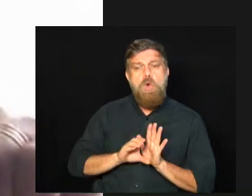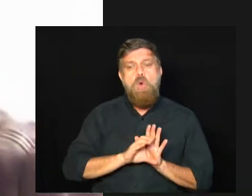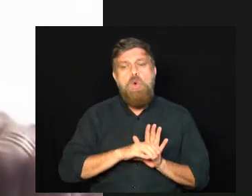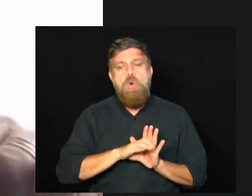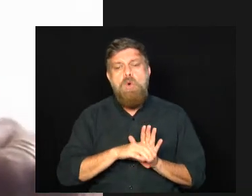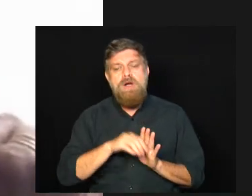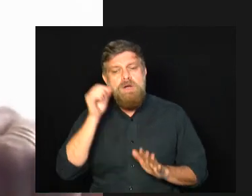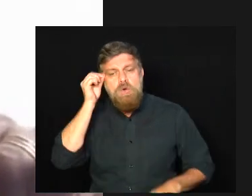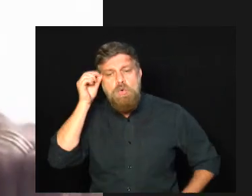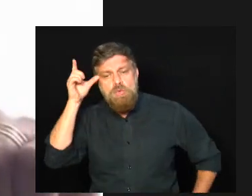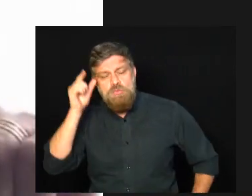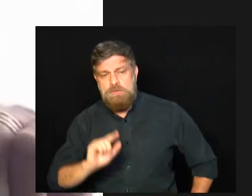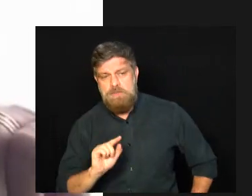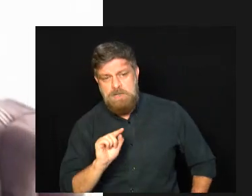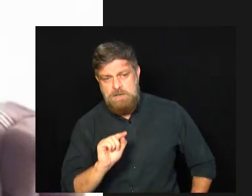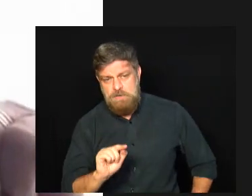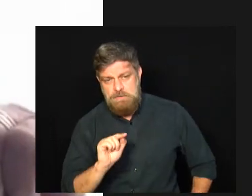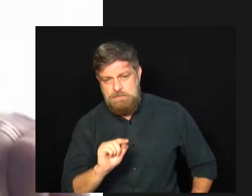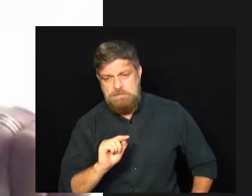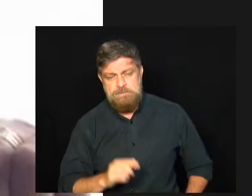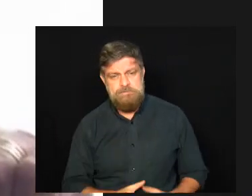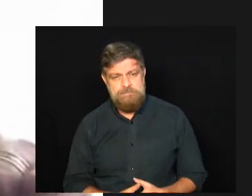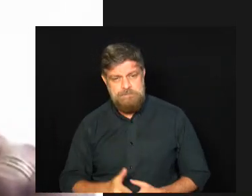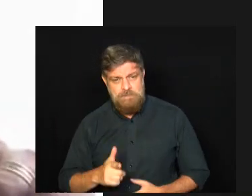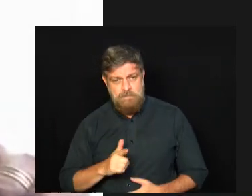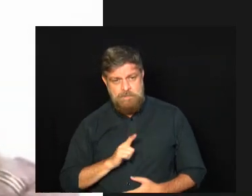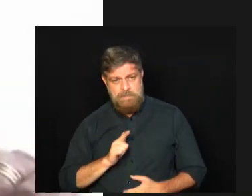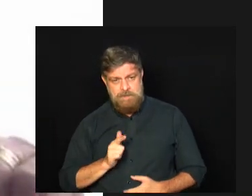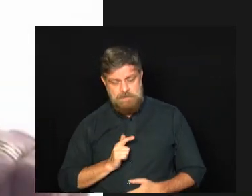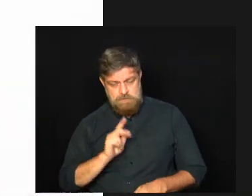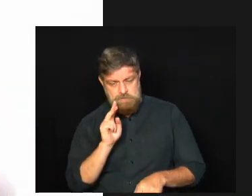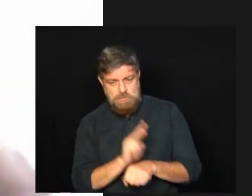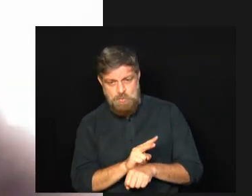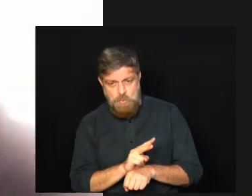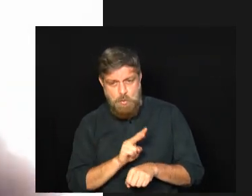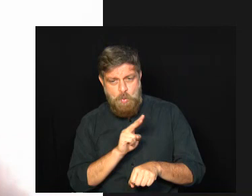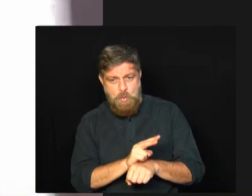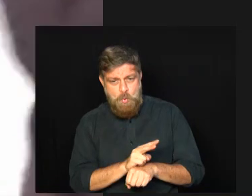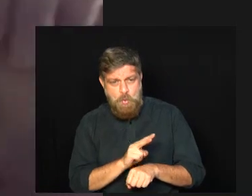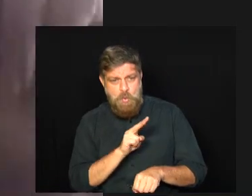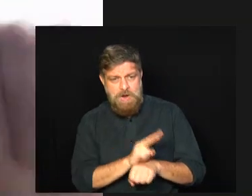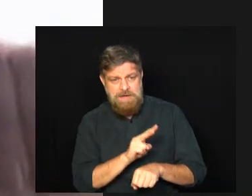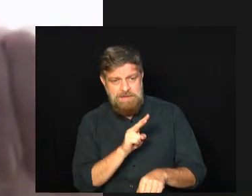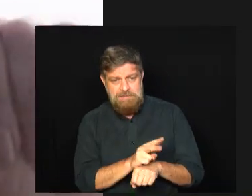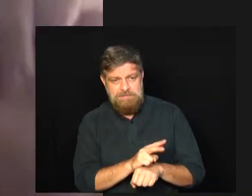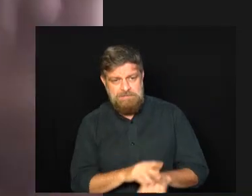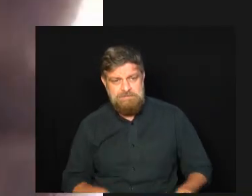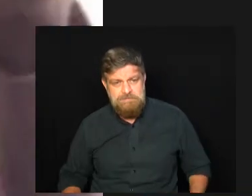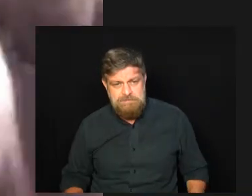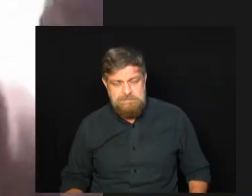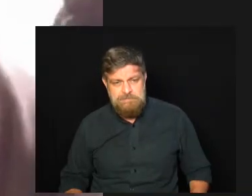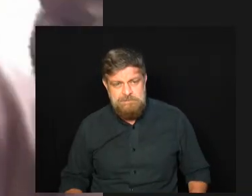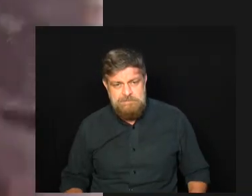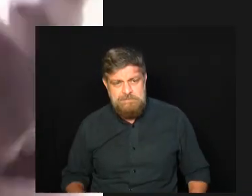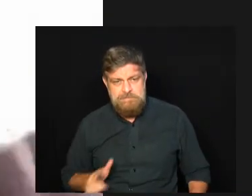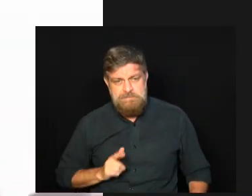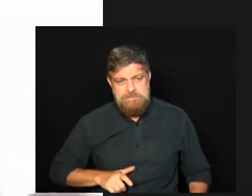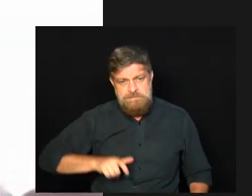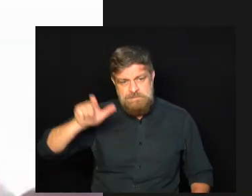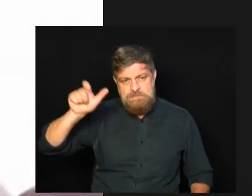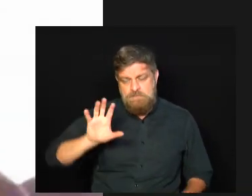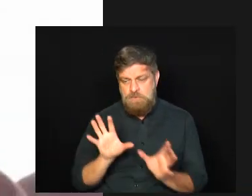poderia garantir a preservação do domínio na mão de uma